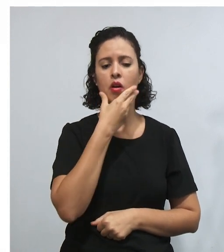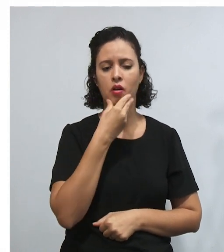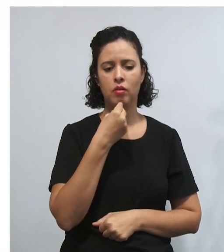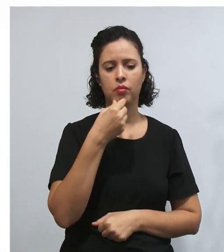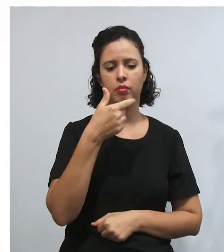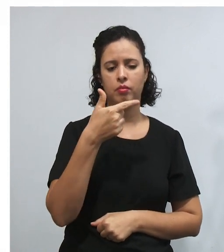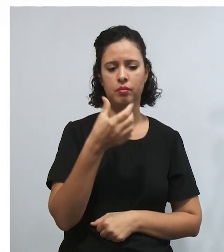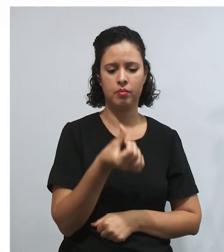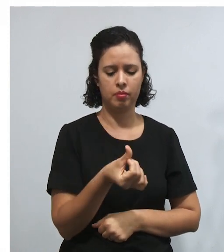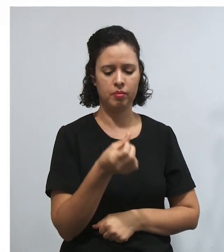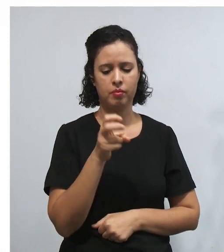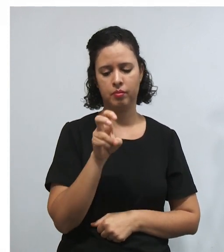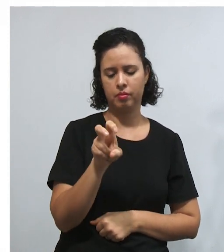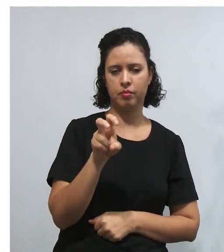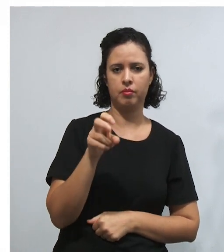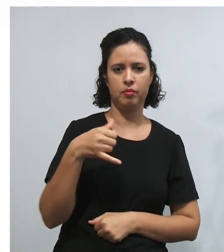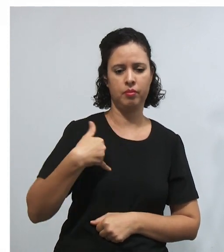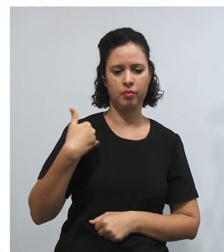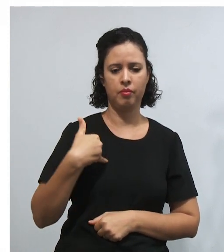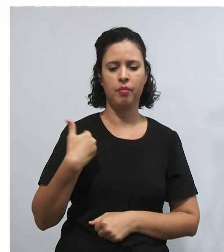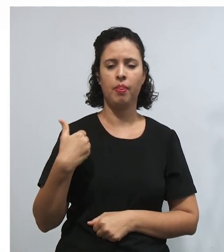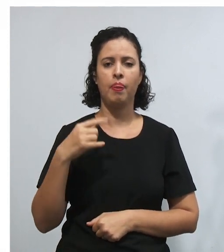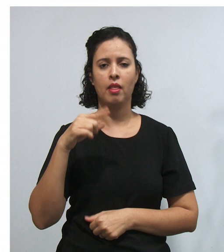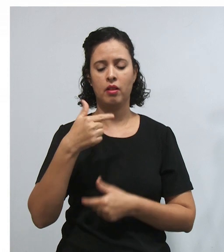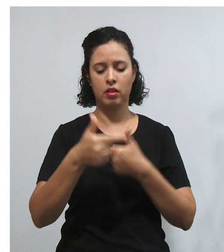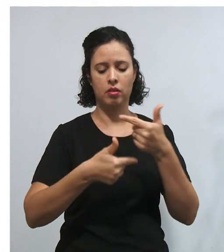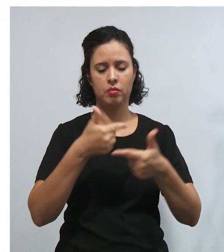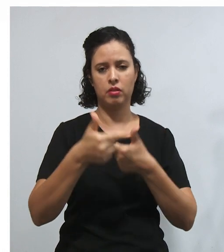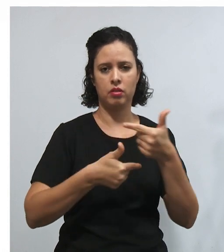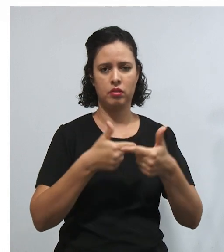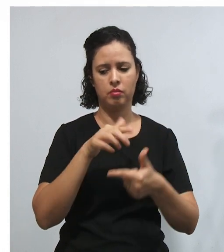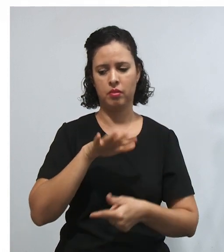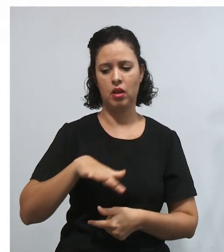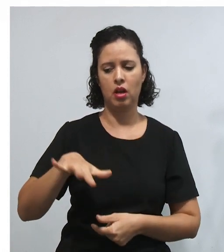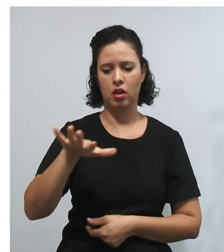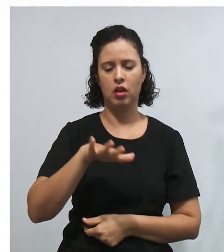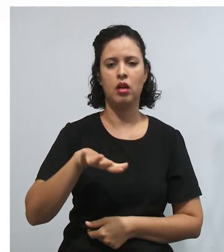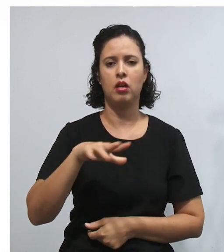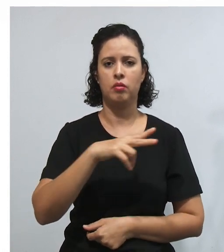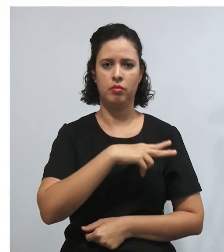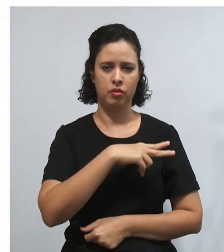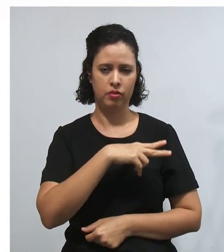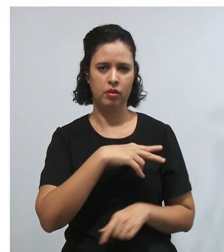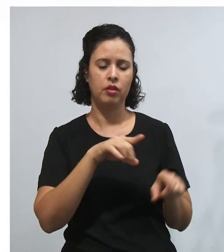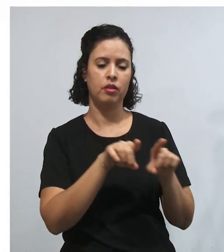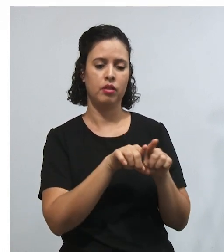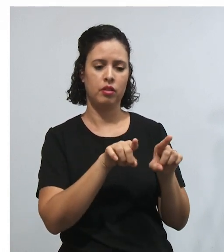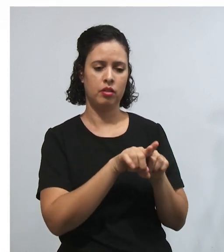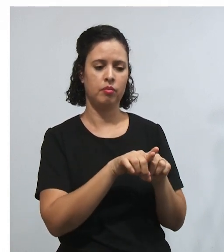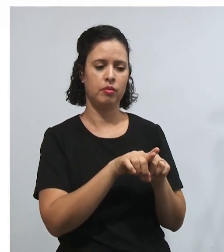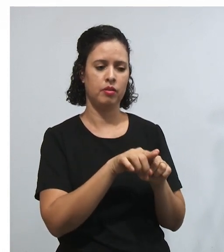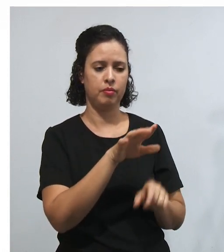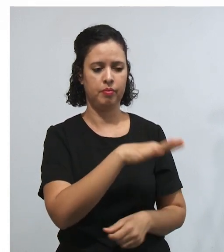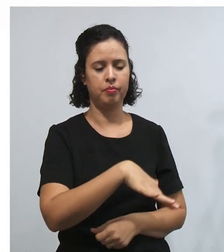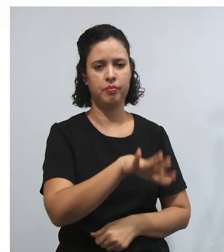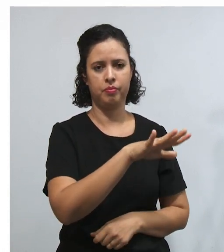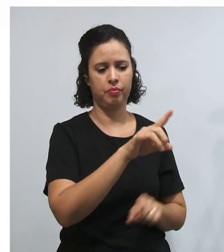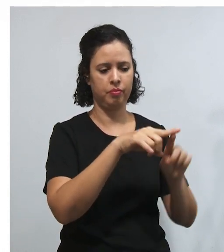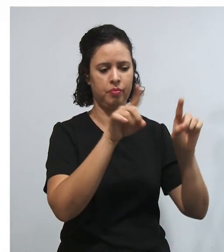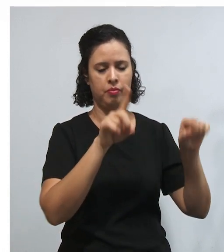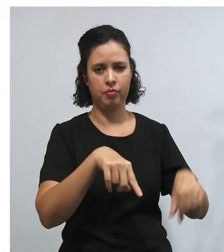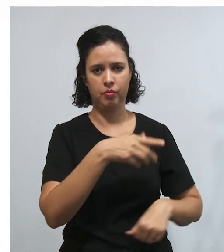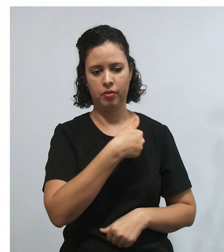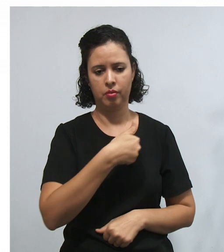tá? E essa idade mínima ela serve tanto para trabalhadores do setor privado como para trabalhadores para